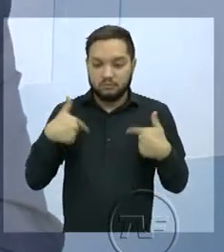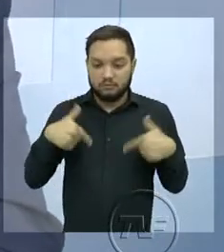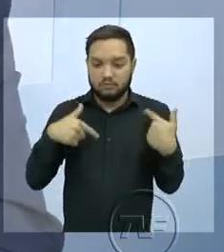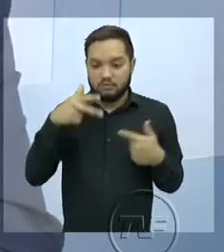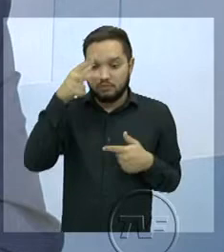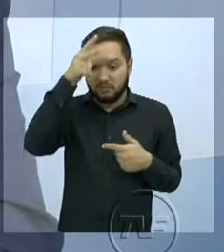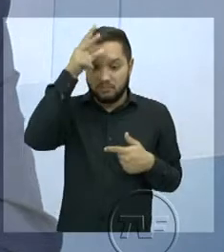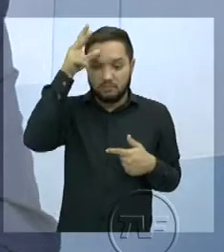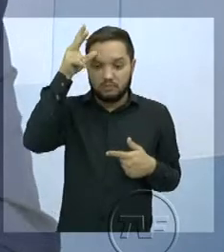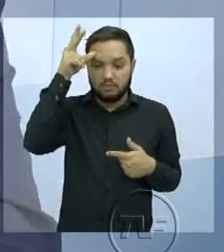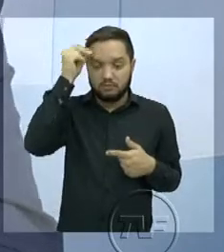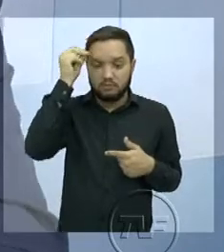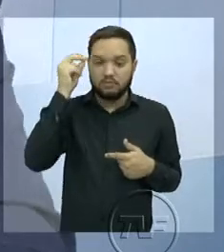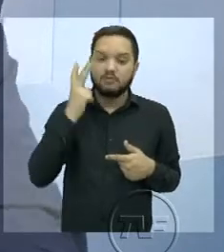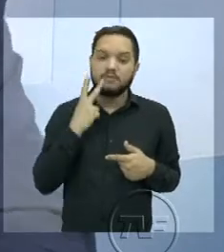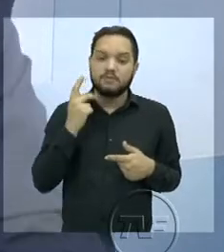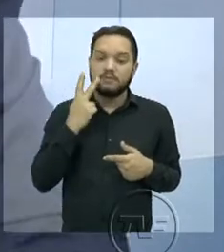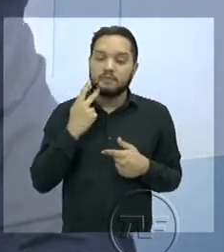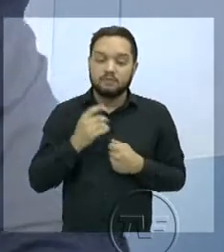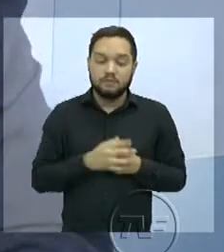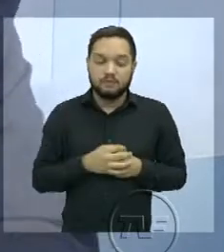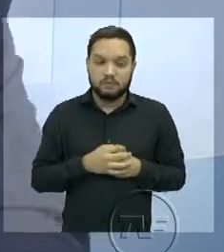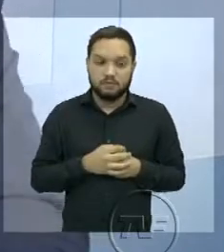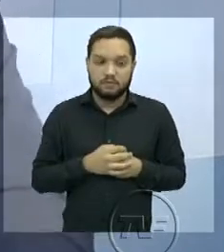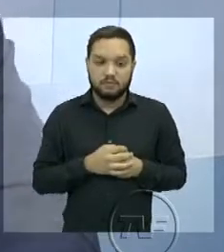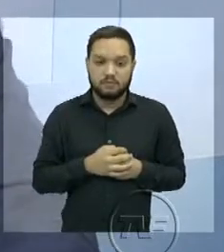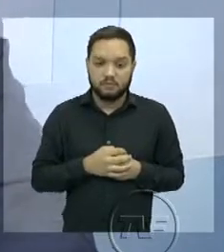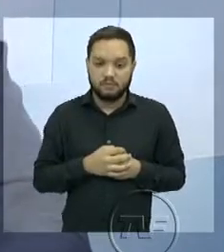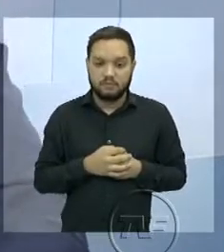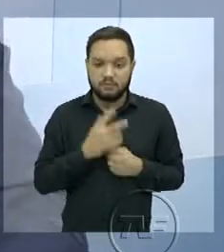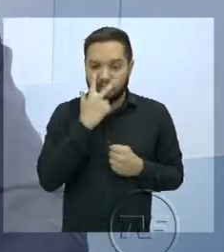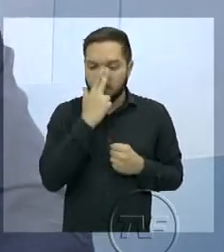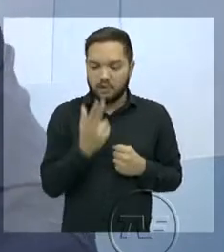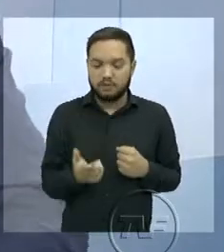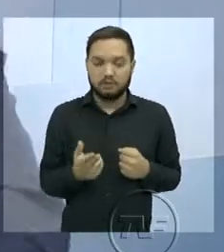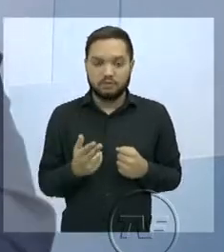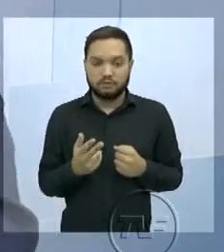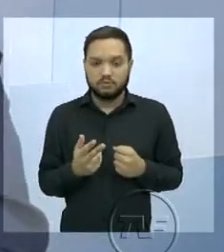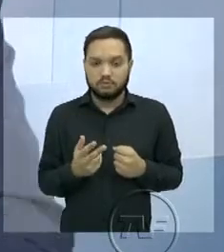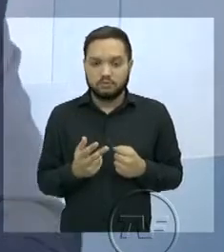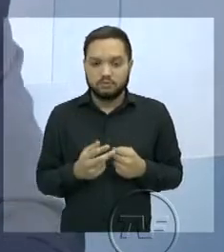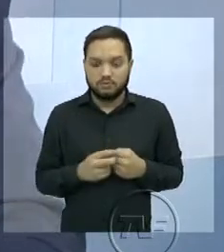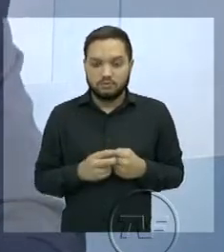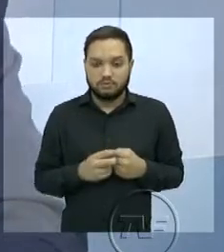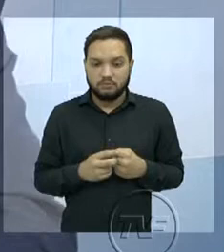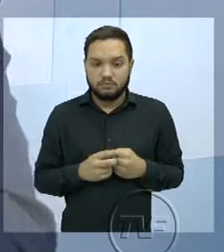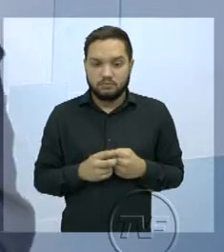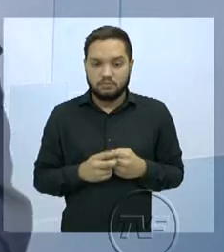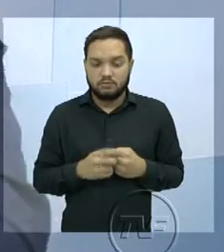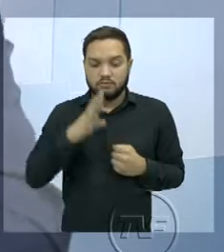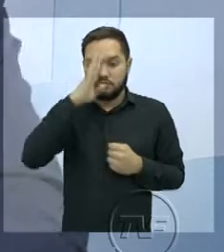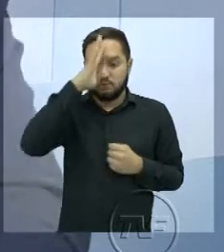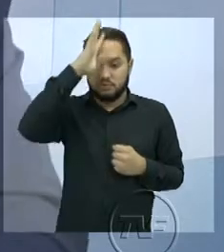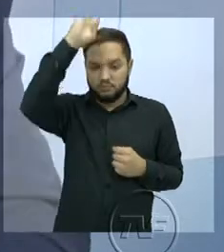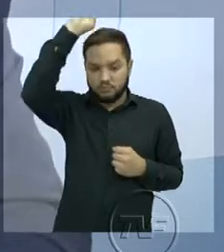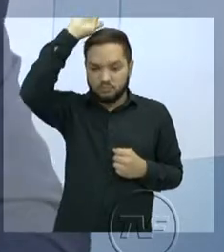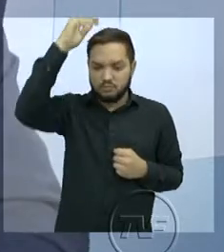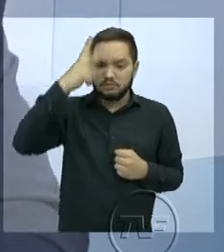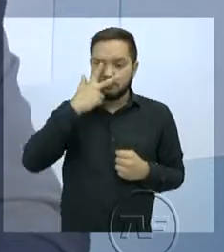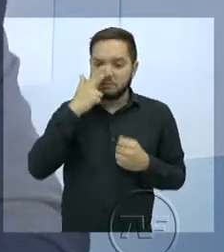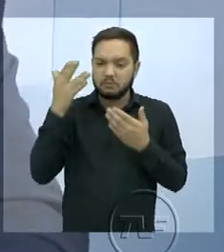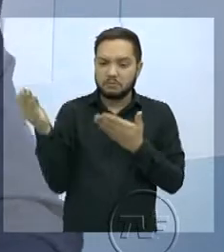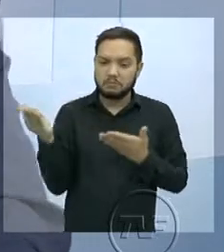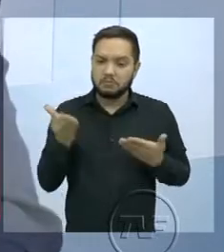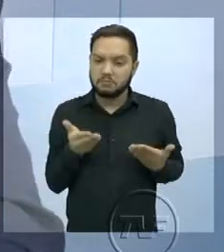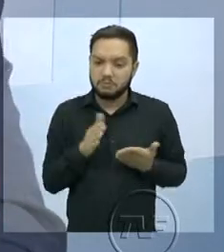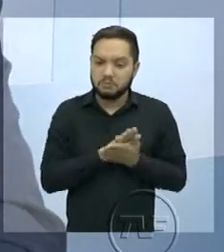e nós estávamos deixando de lado da elaboração. O Corpo de Bombeiros não foi convidado a